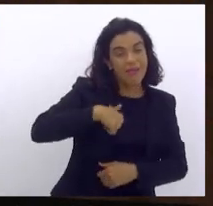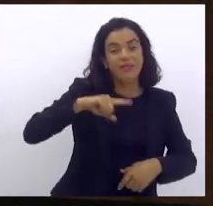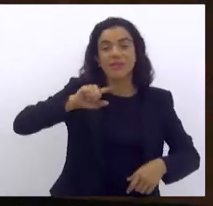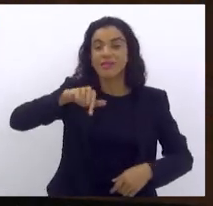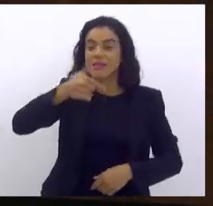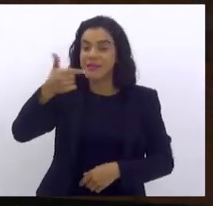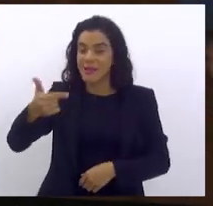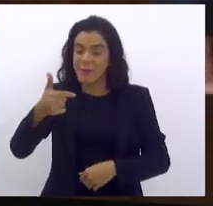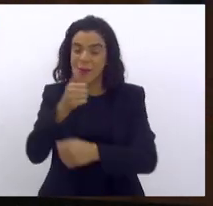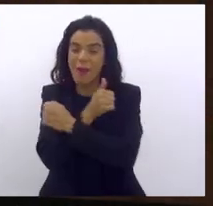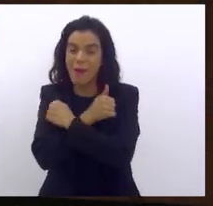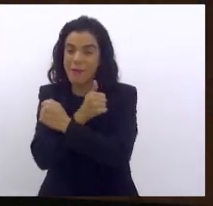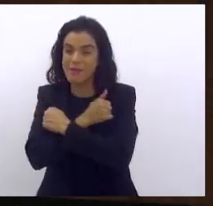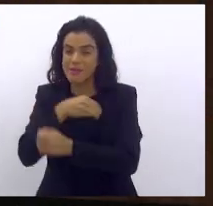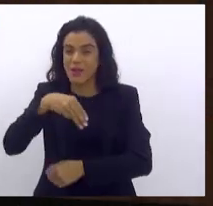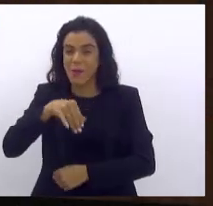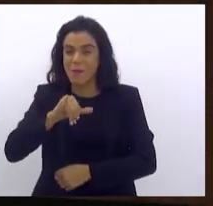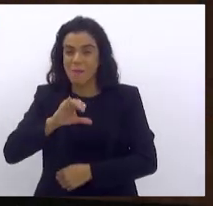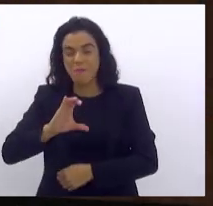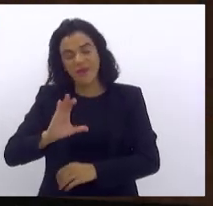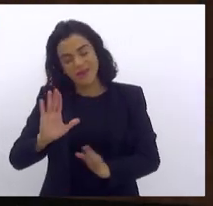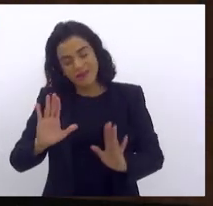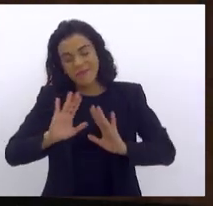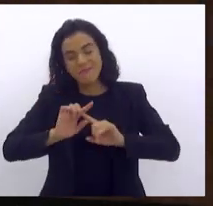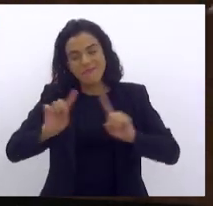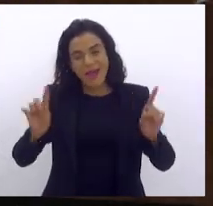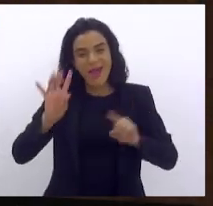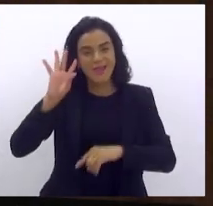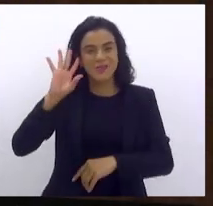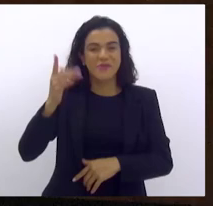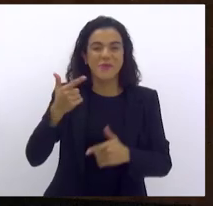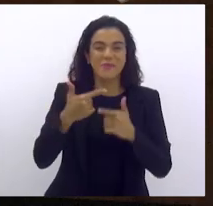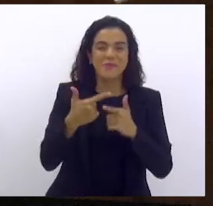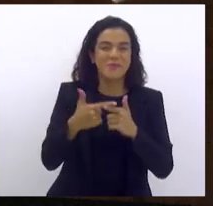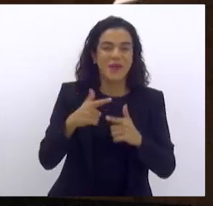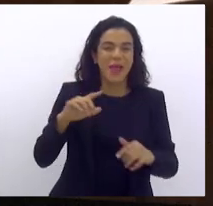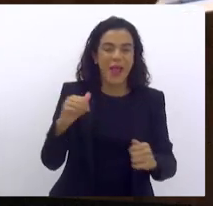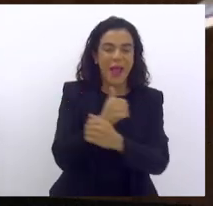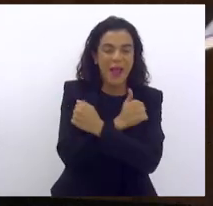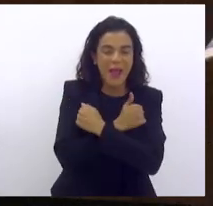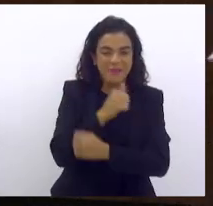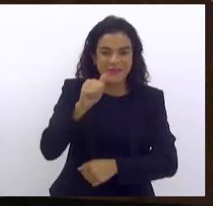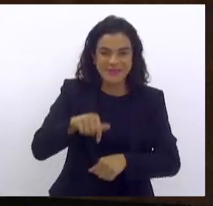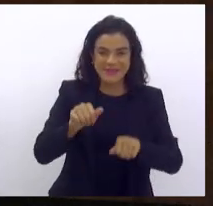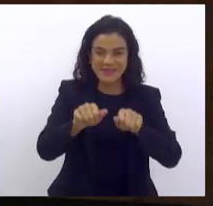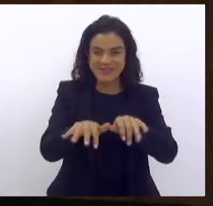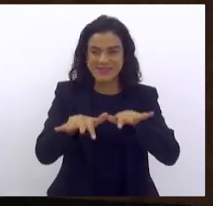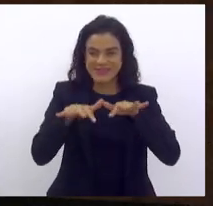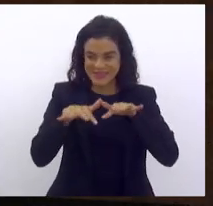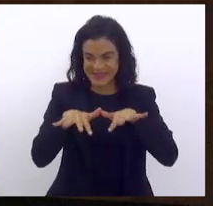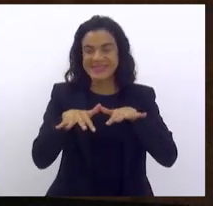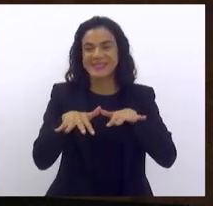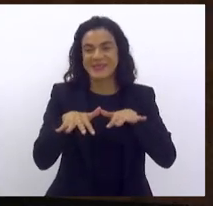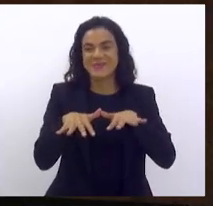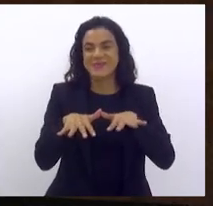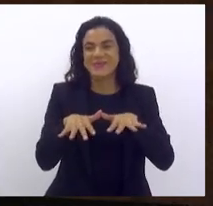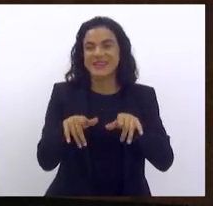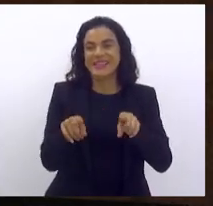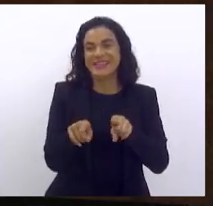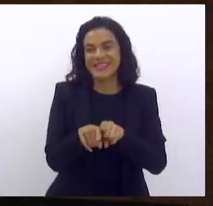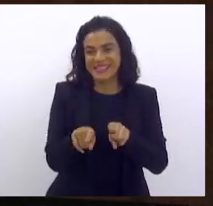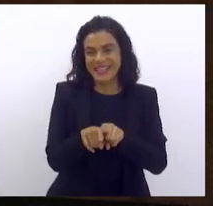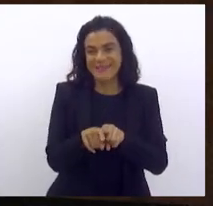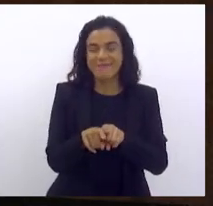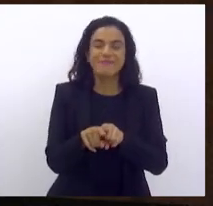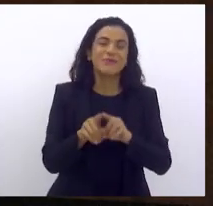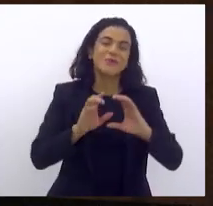deputado Carlos Mink. Mas nos abraçamos aqui, e é um orgulho poder contar na fileira do